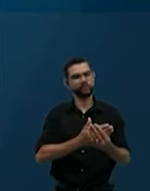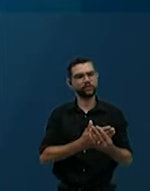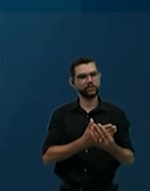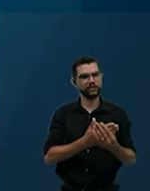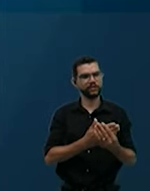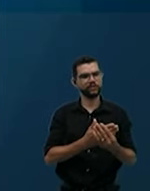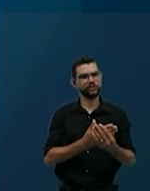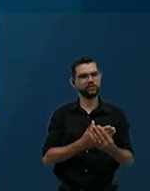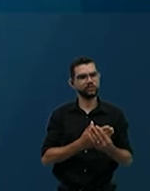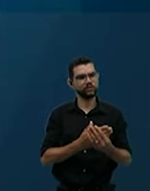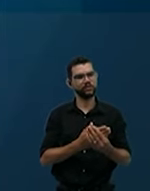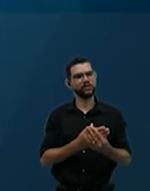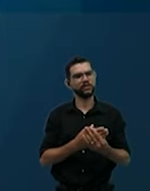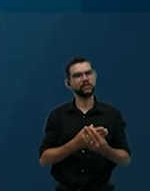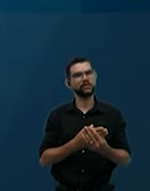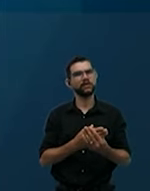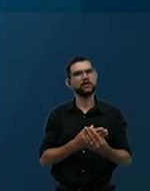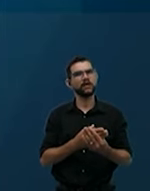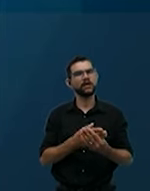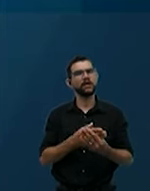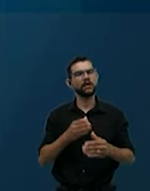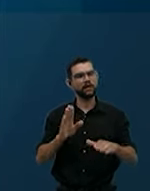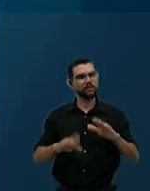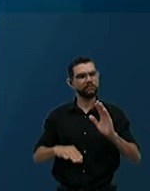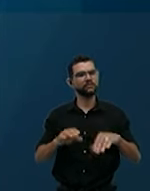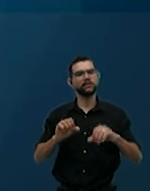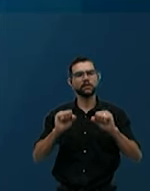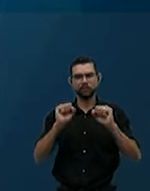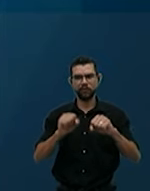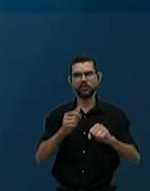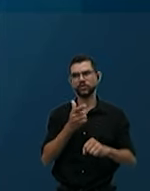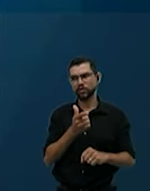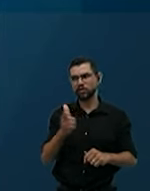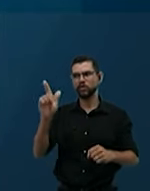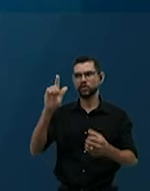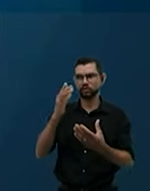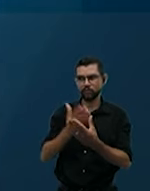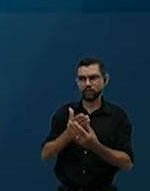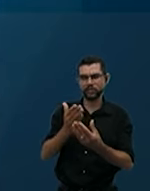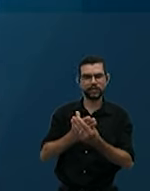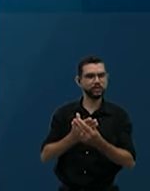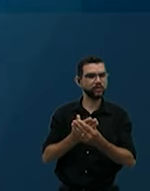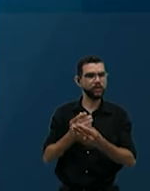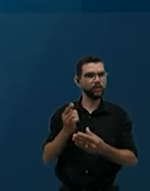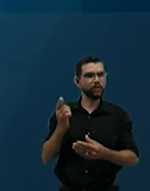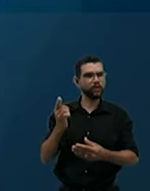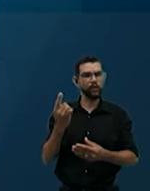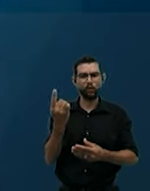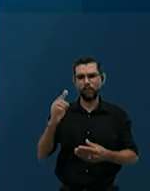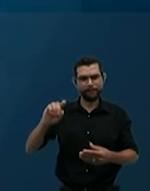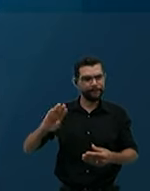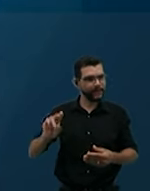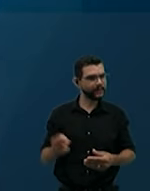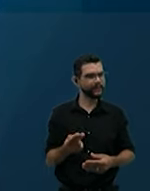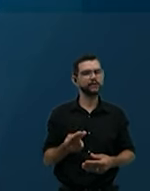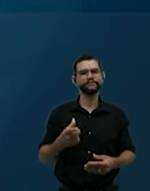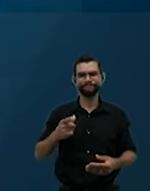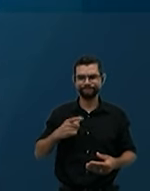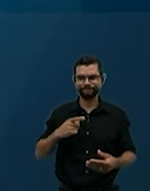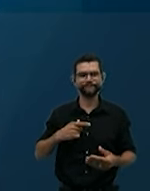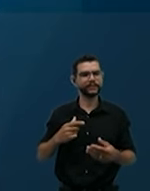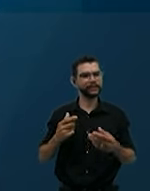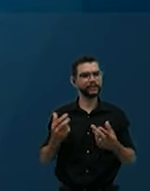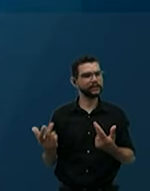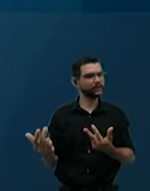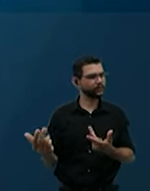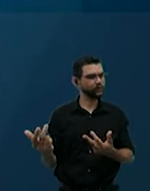também se repita em centenas de milhares de processos por todo o país. E qual que é a situação deste processo aqui que é